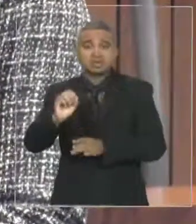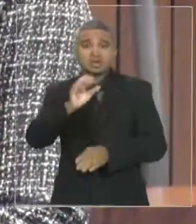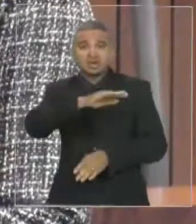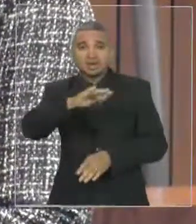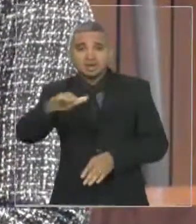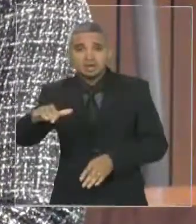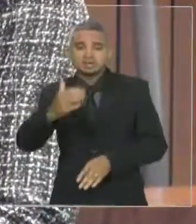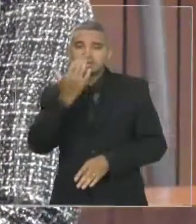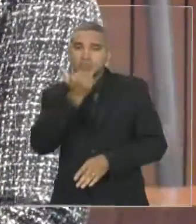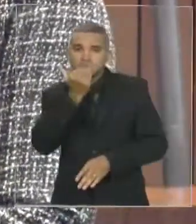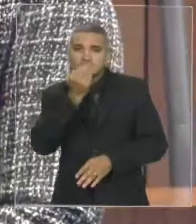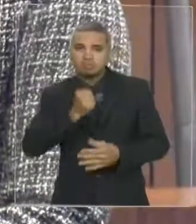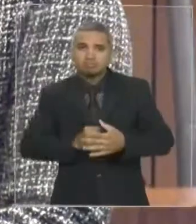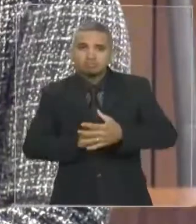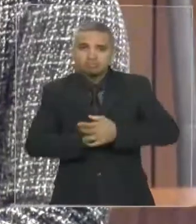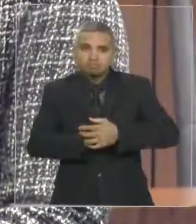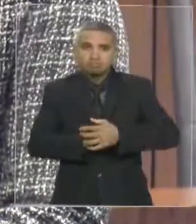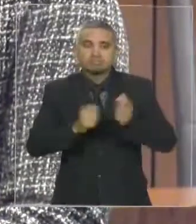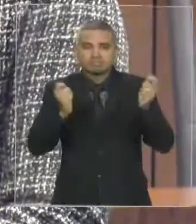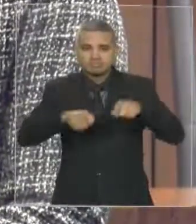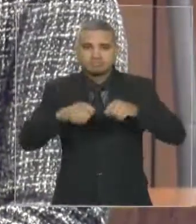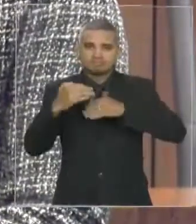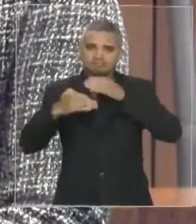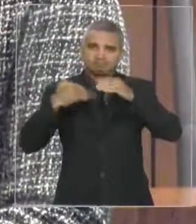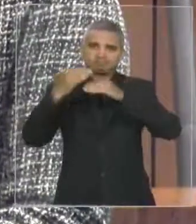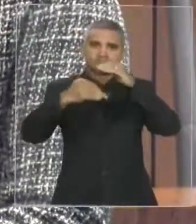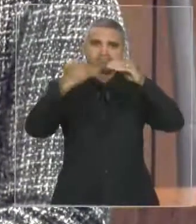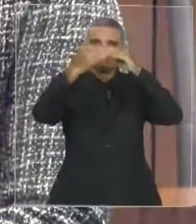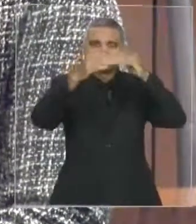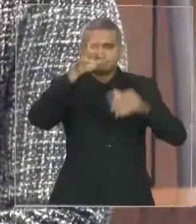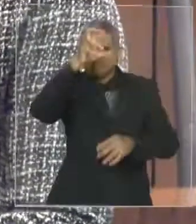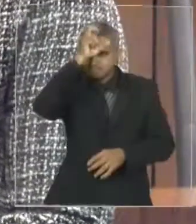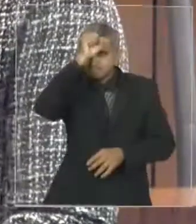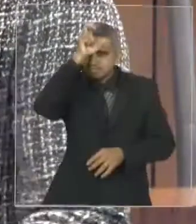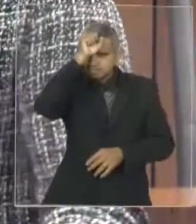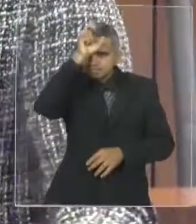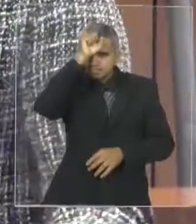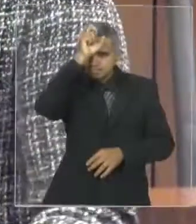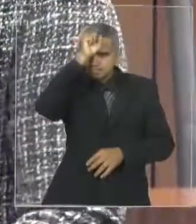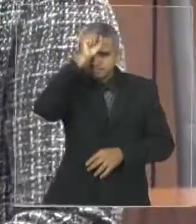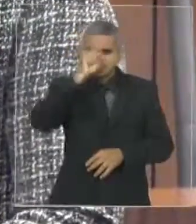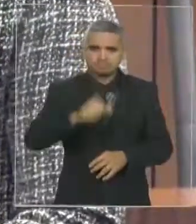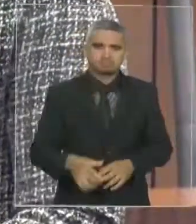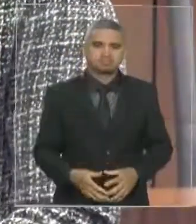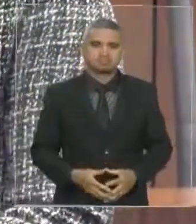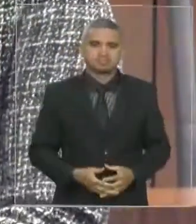o crescimento, desenvolvimento e aprendizado mais produtivo.